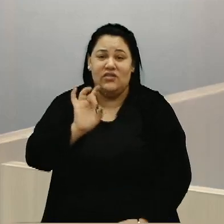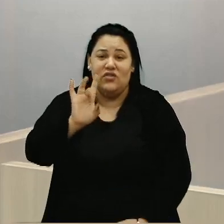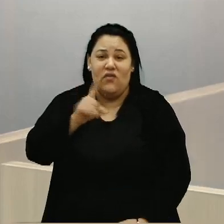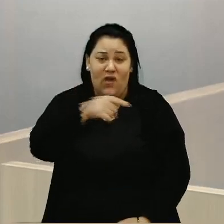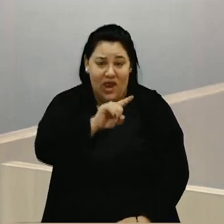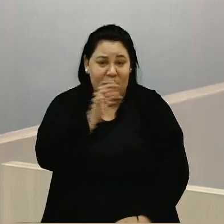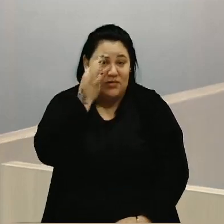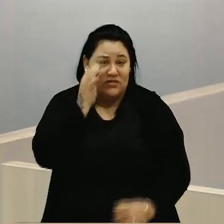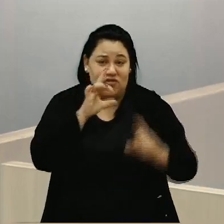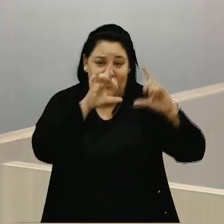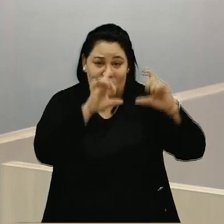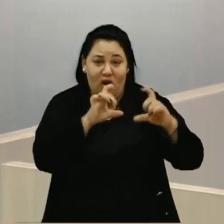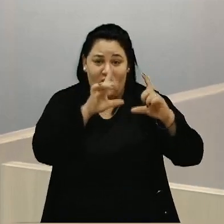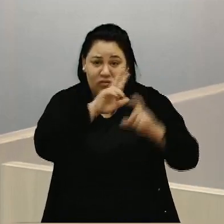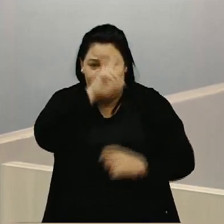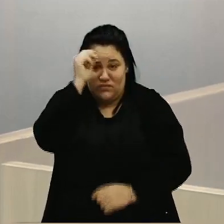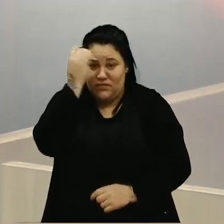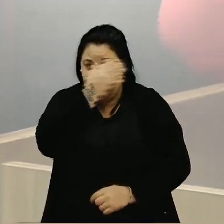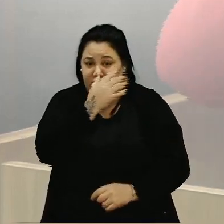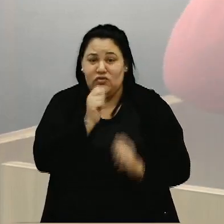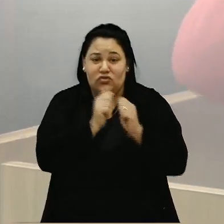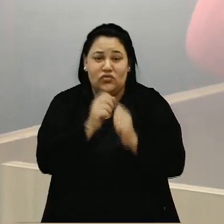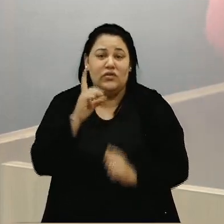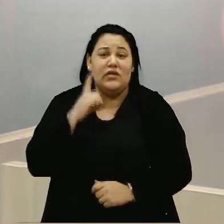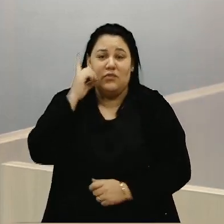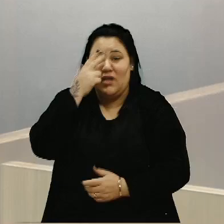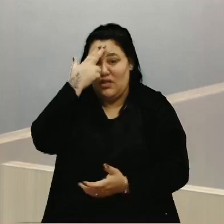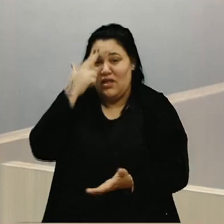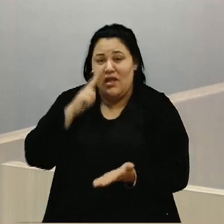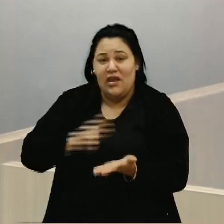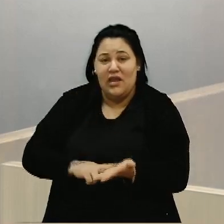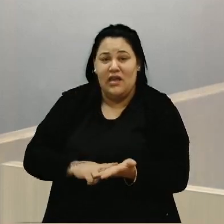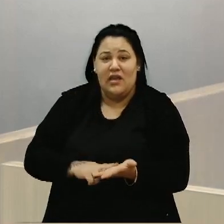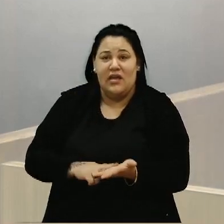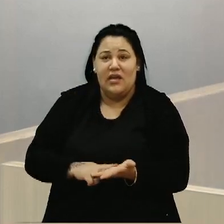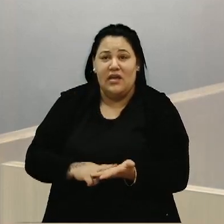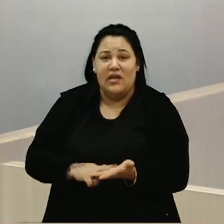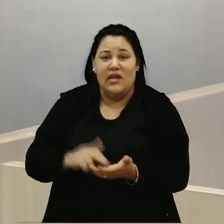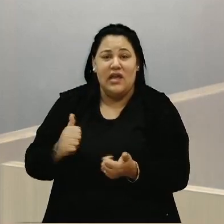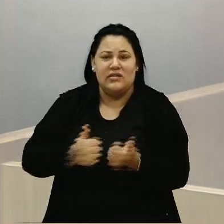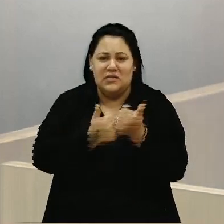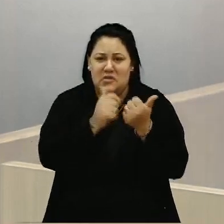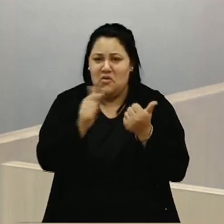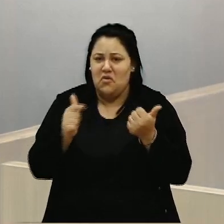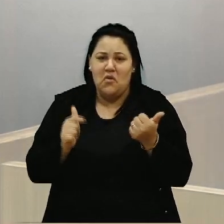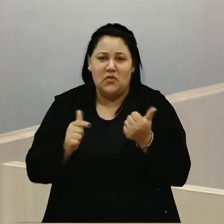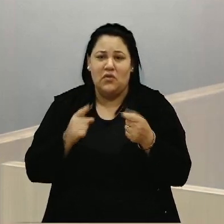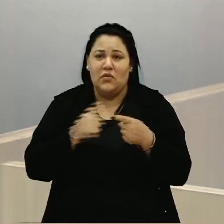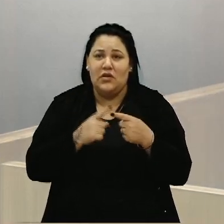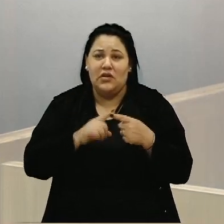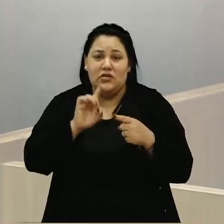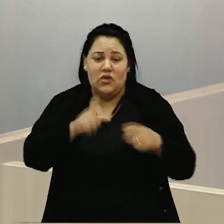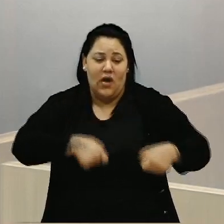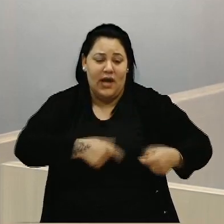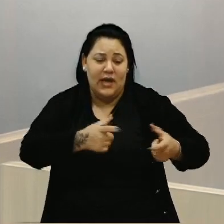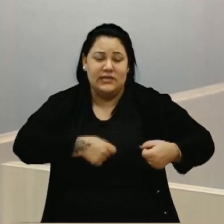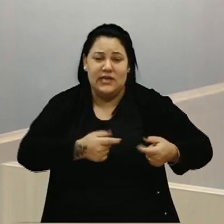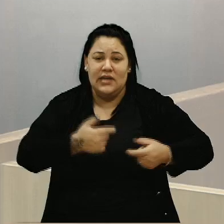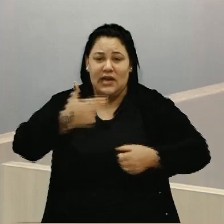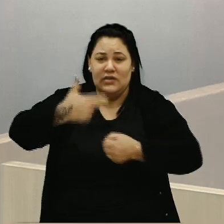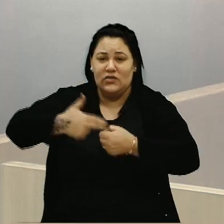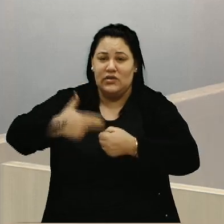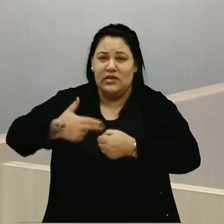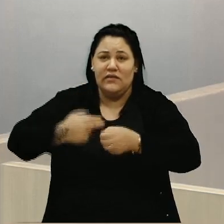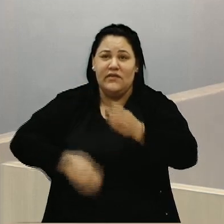inclusive com o prefeito e com o deputado Neri, o carteiro e assessores, que até agora só gastei gasolina em Porto Alegre, que até